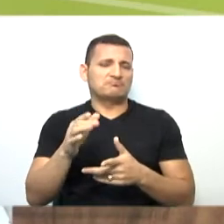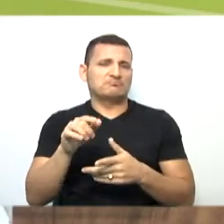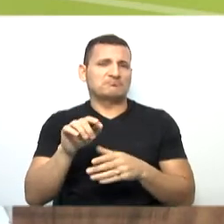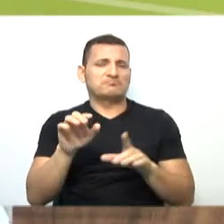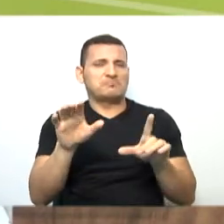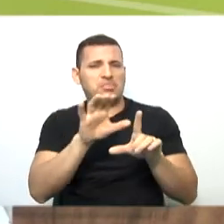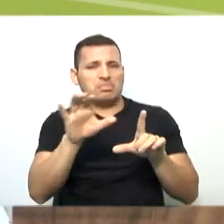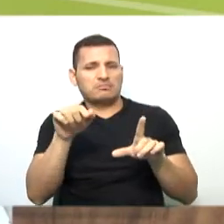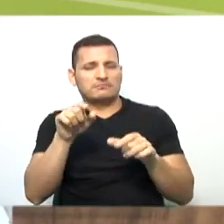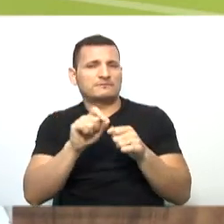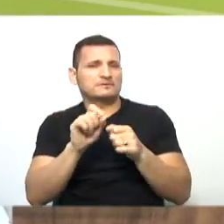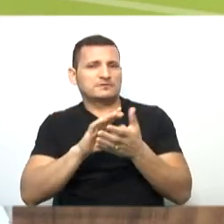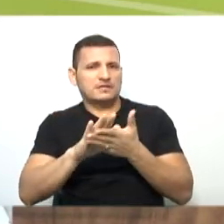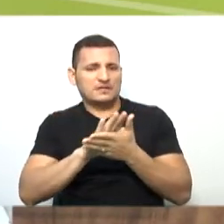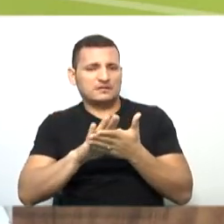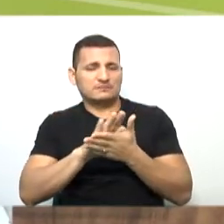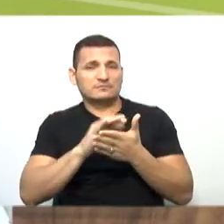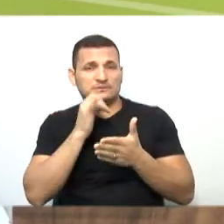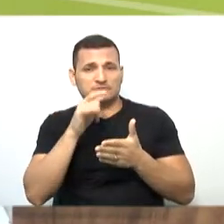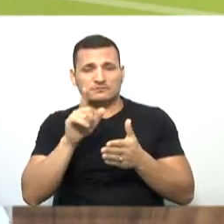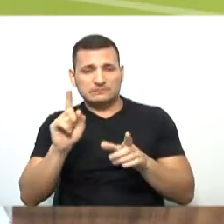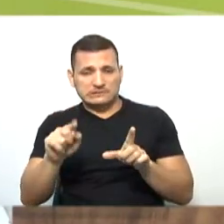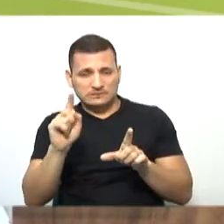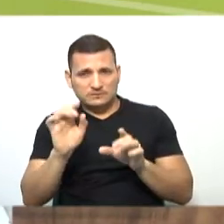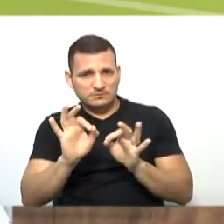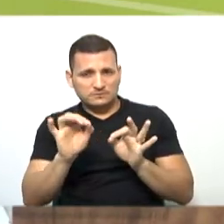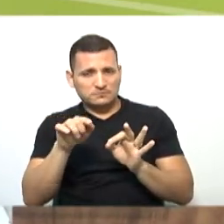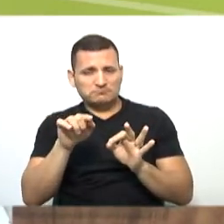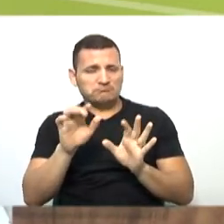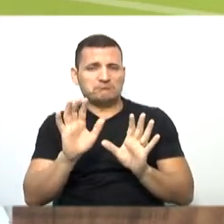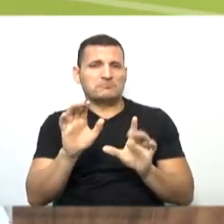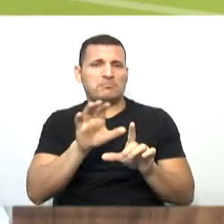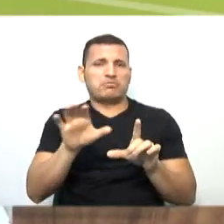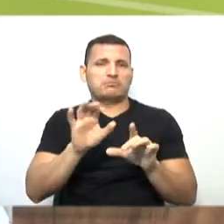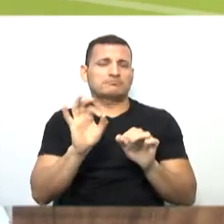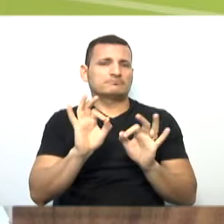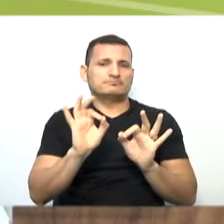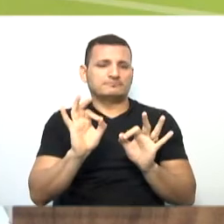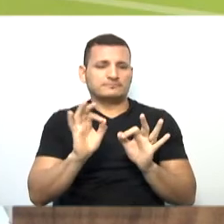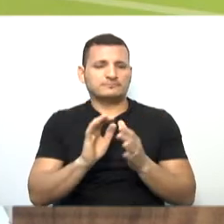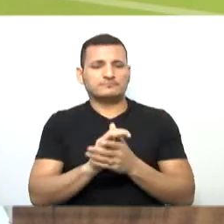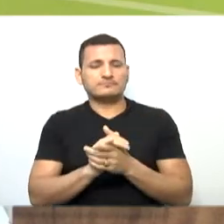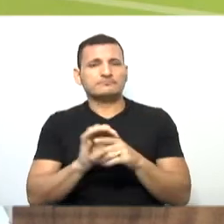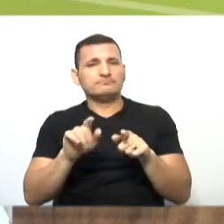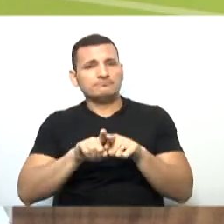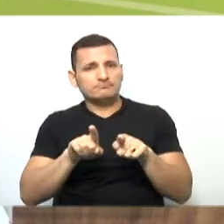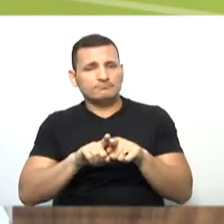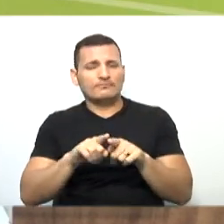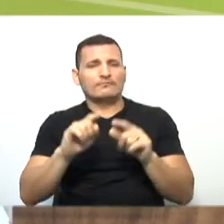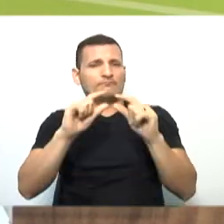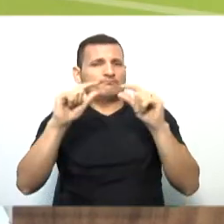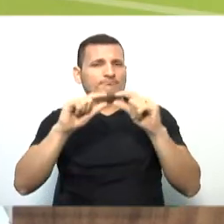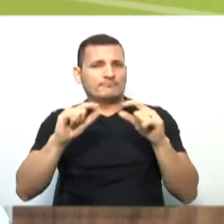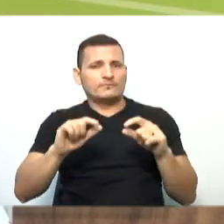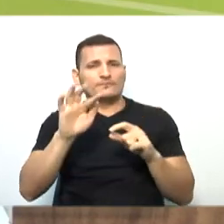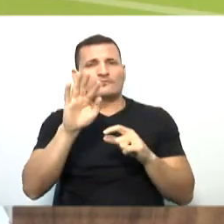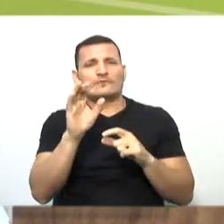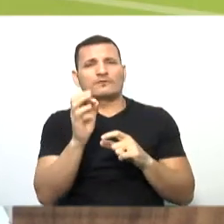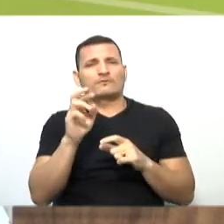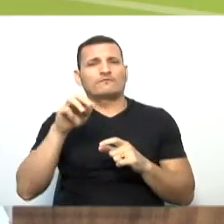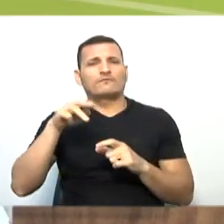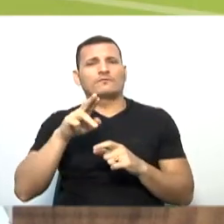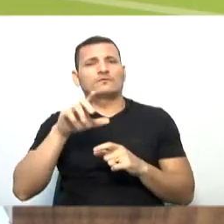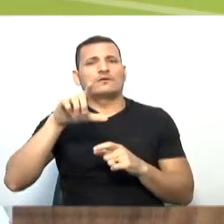sambando lá sem fazer nada, e se você não clicar naquele evento, ele não vai funcionar. Isso também funciona para formulários. Eu não sei se você já fez algum tipo